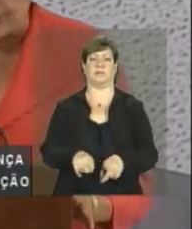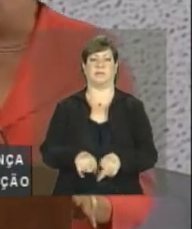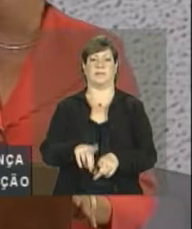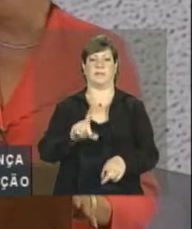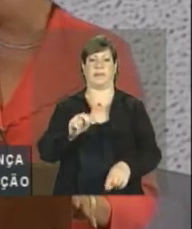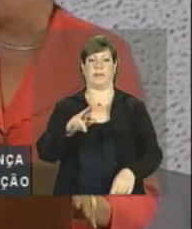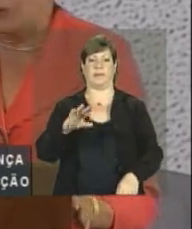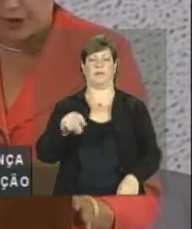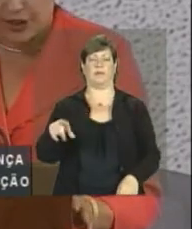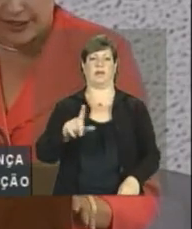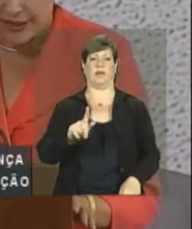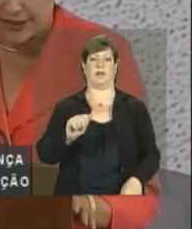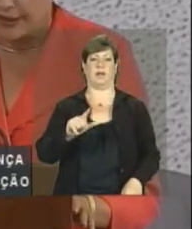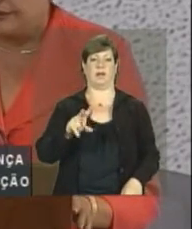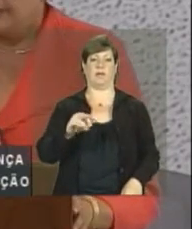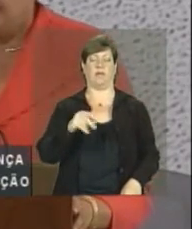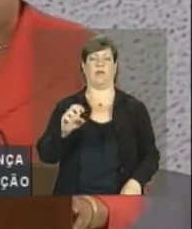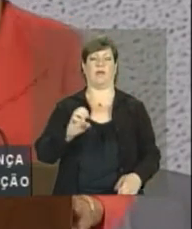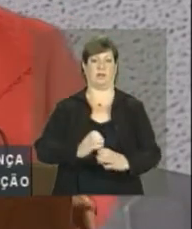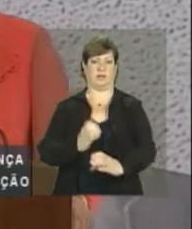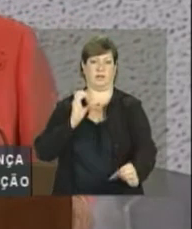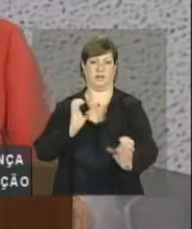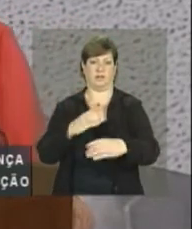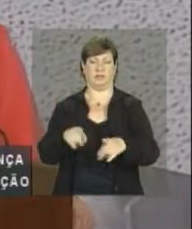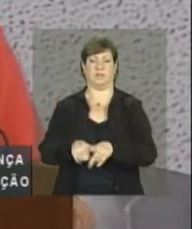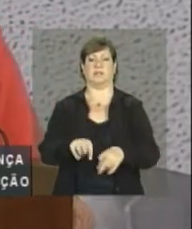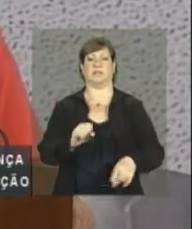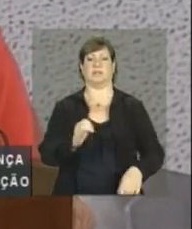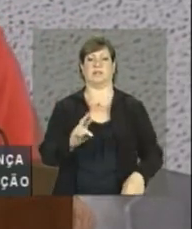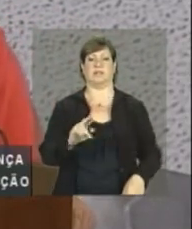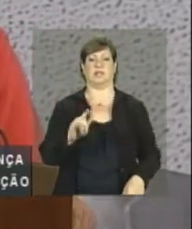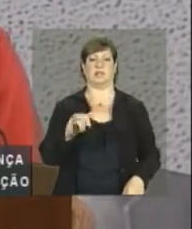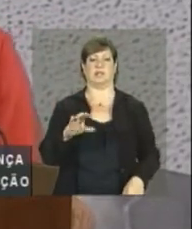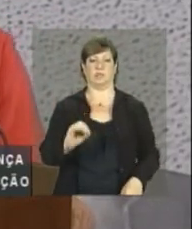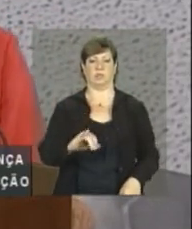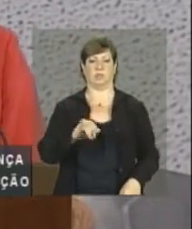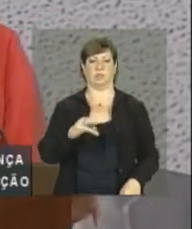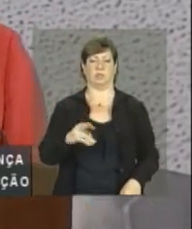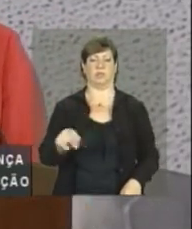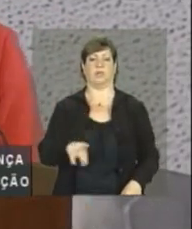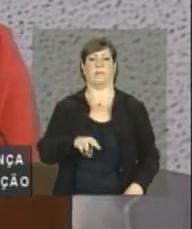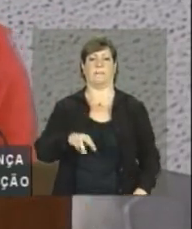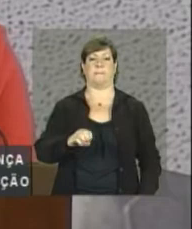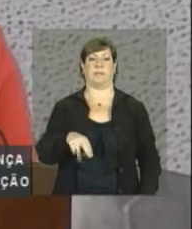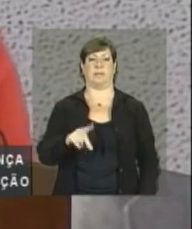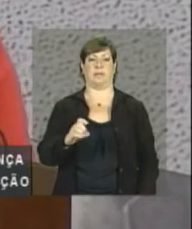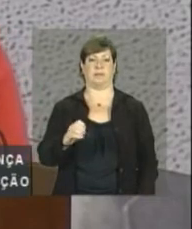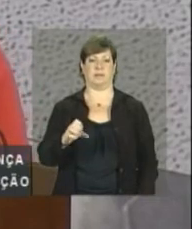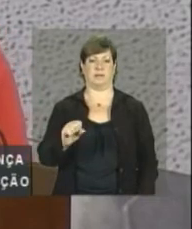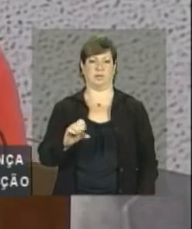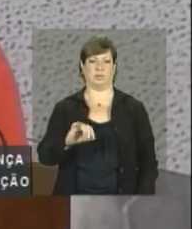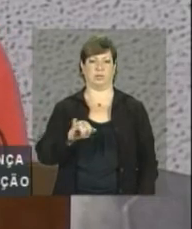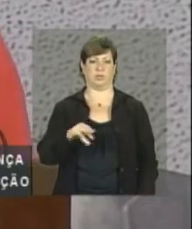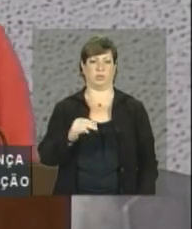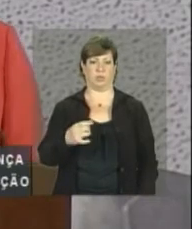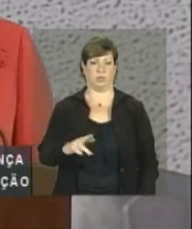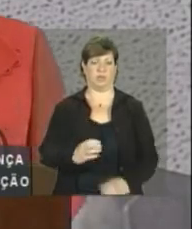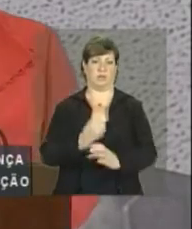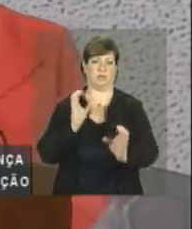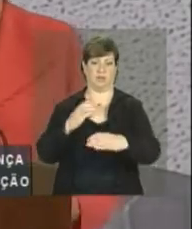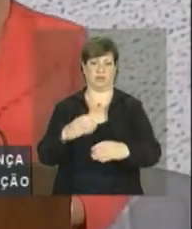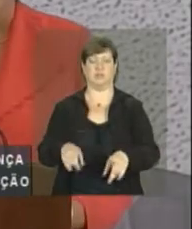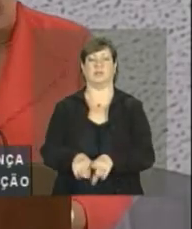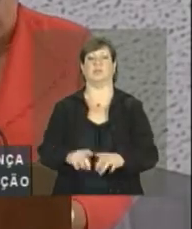Galvão Filho, da Galvão Engenharia, e Sérgio Mendes Júnior, da Mendes Júnior Engenharia.